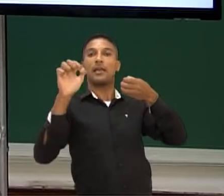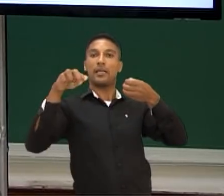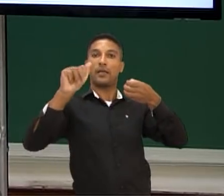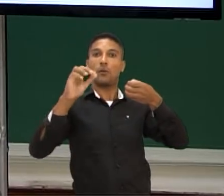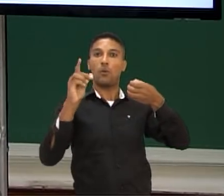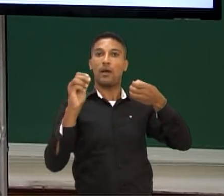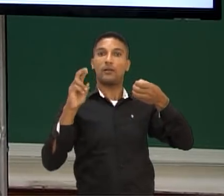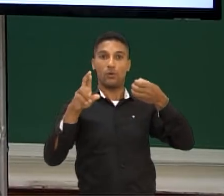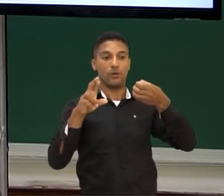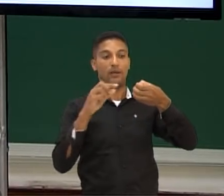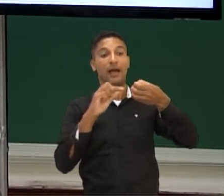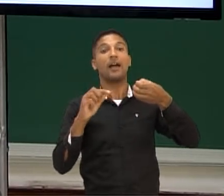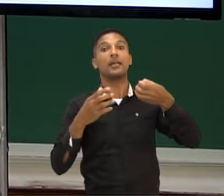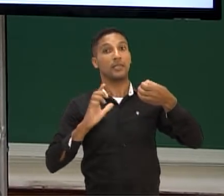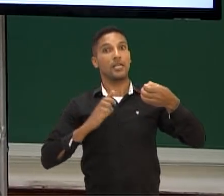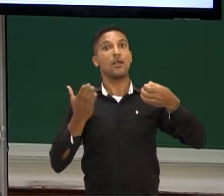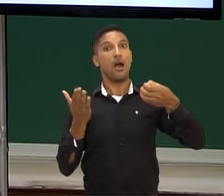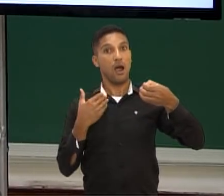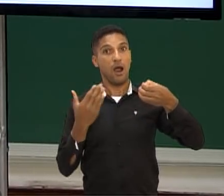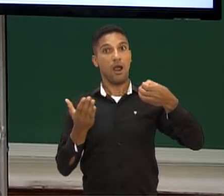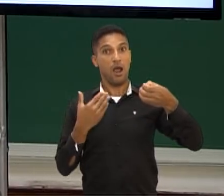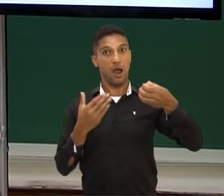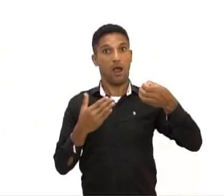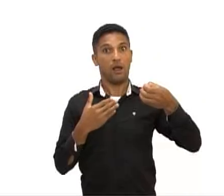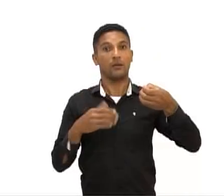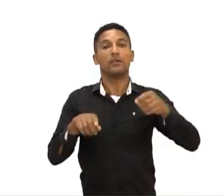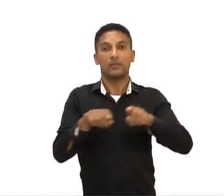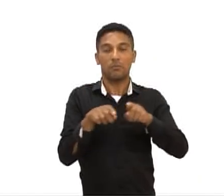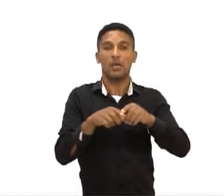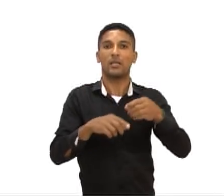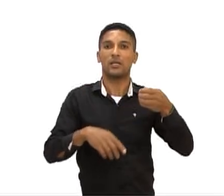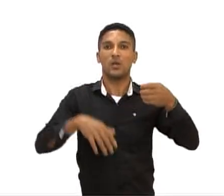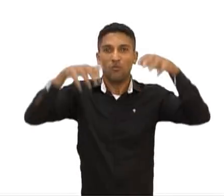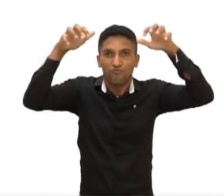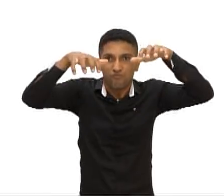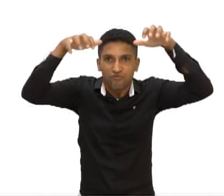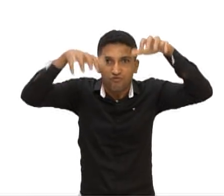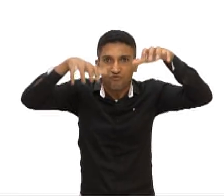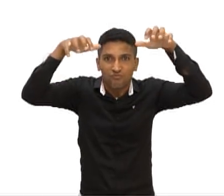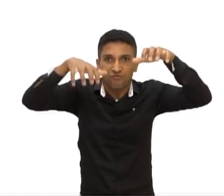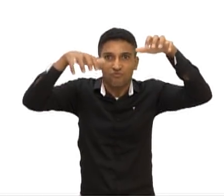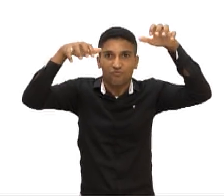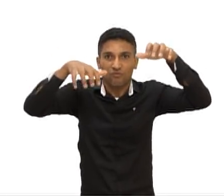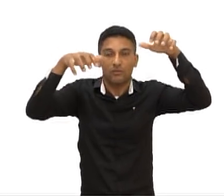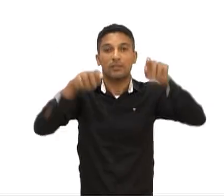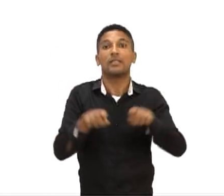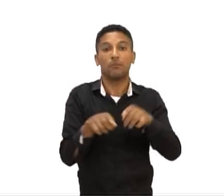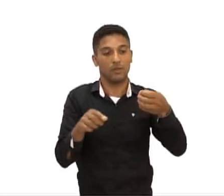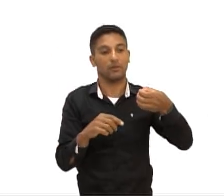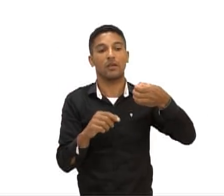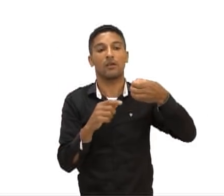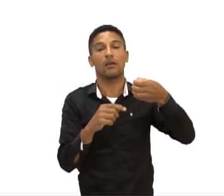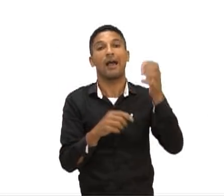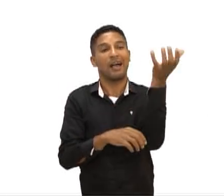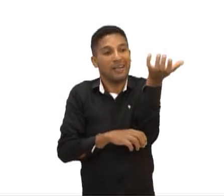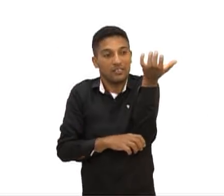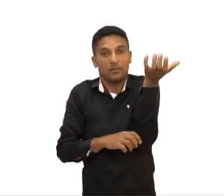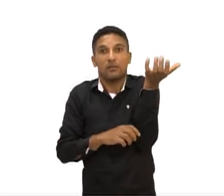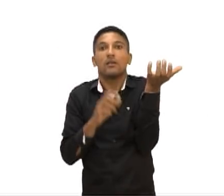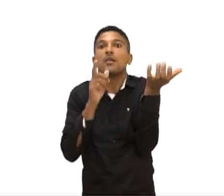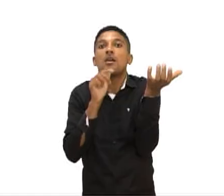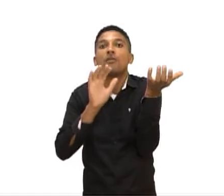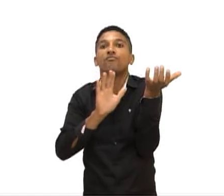quente e úmido porque tem muita chuva. Anela uma grande variedade de espécies vegetais,